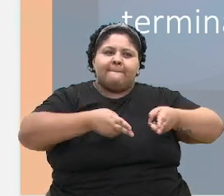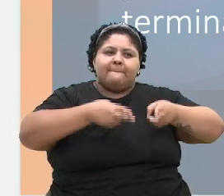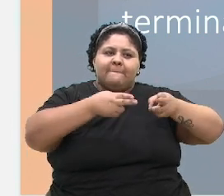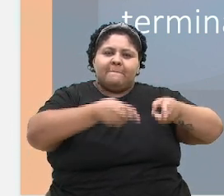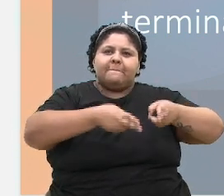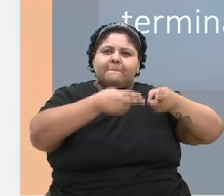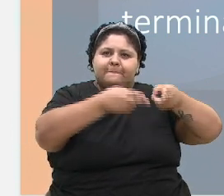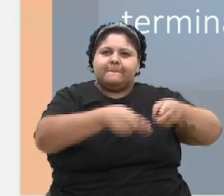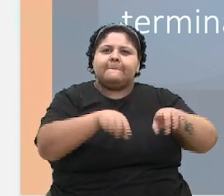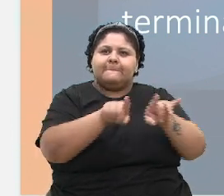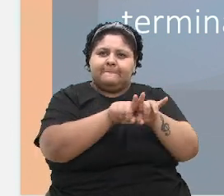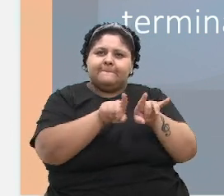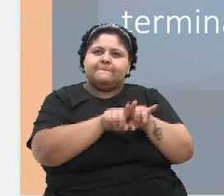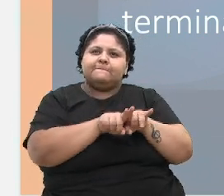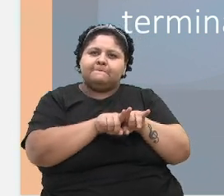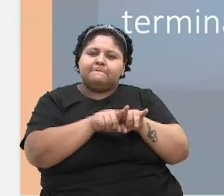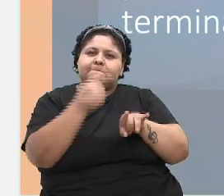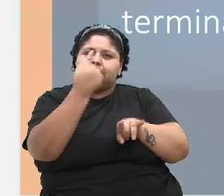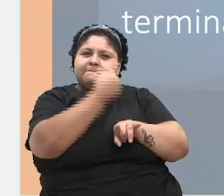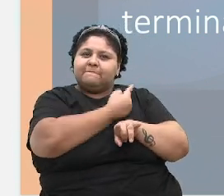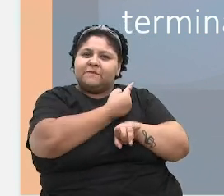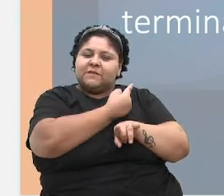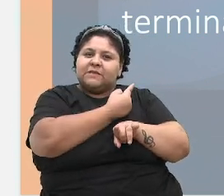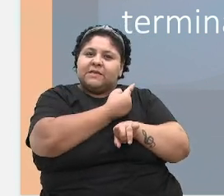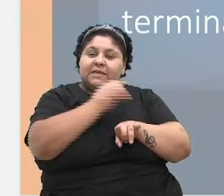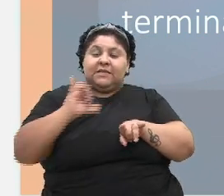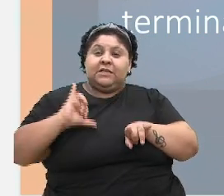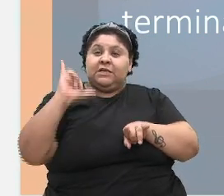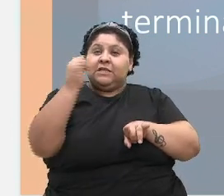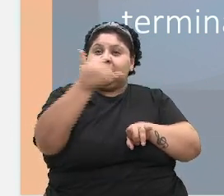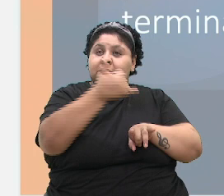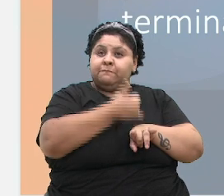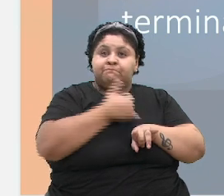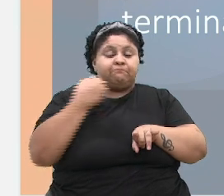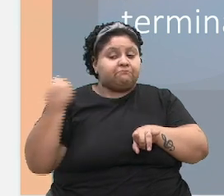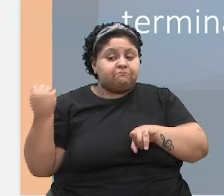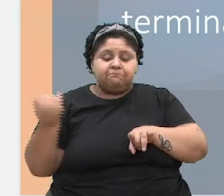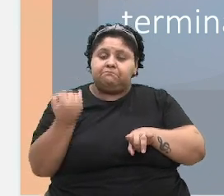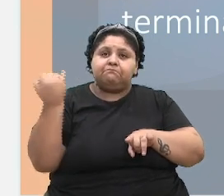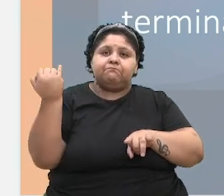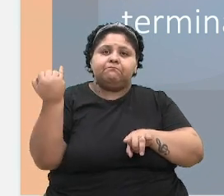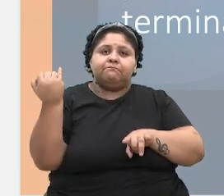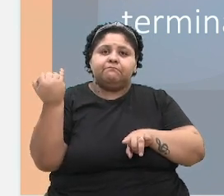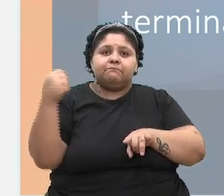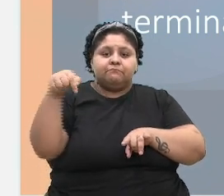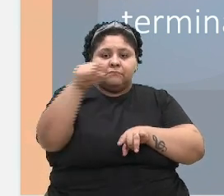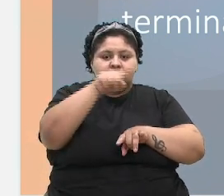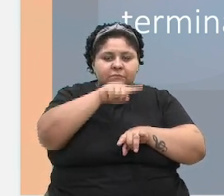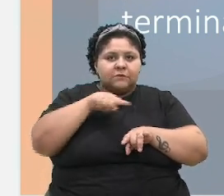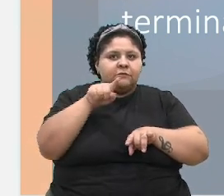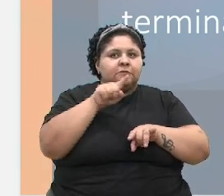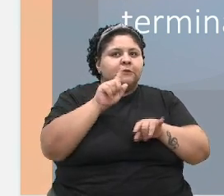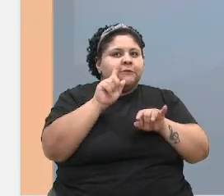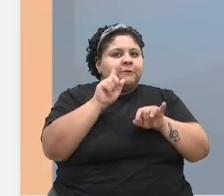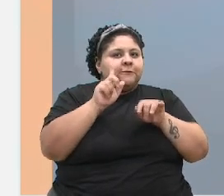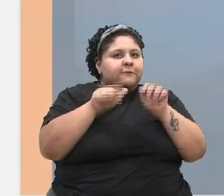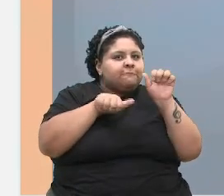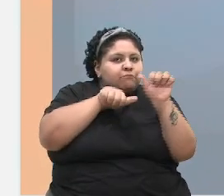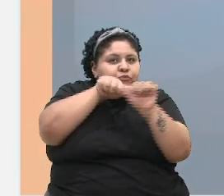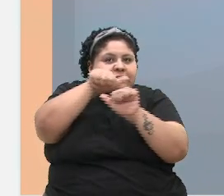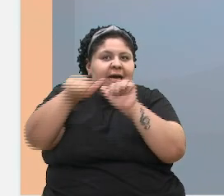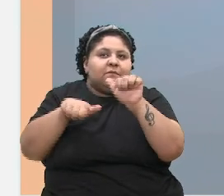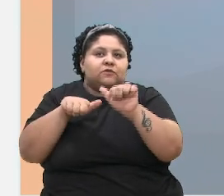vermelhas que não estão funcionando. Então esse terminal de Vacaria, ele é importantíssimo para nós virarmos essa